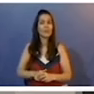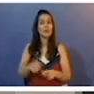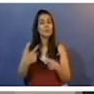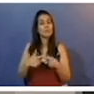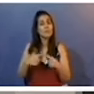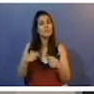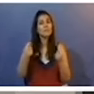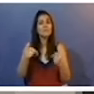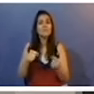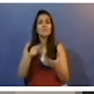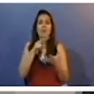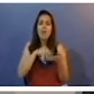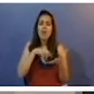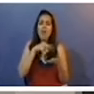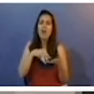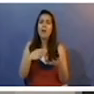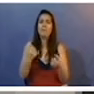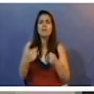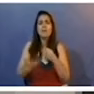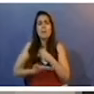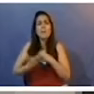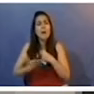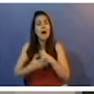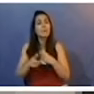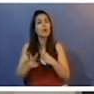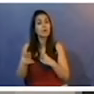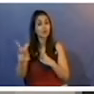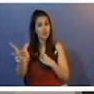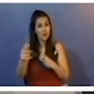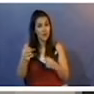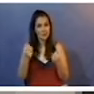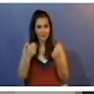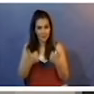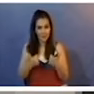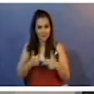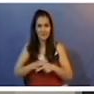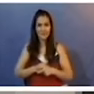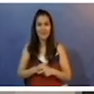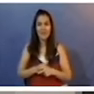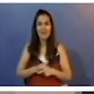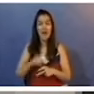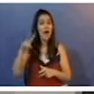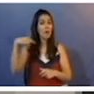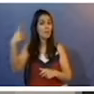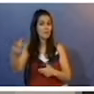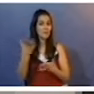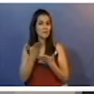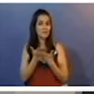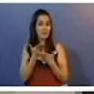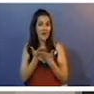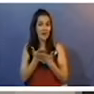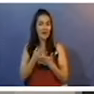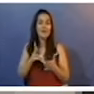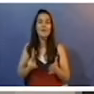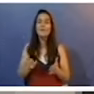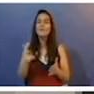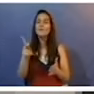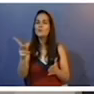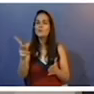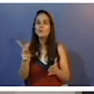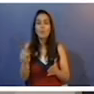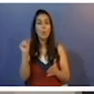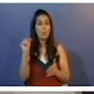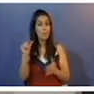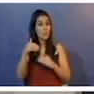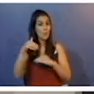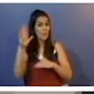conteúdo que a gente precisa dessa base para a gente dar continuidade. Então, na próxima aula, a gente continua um pouco mais com esse